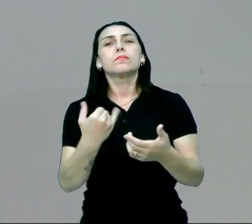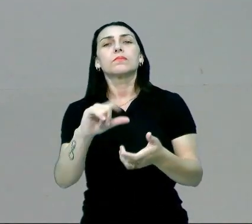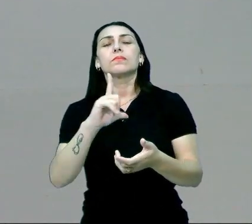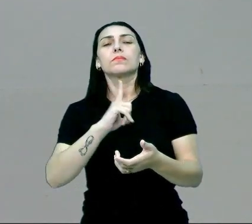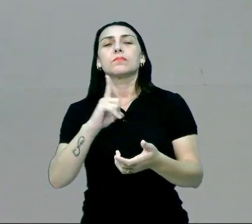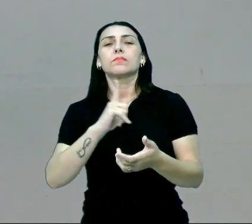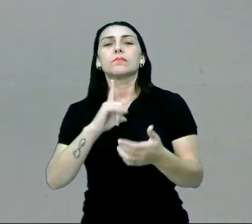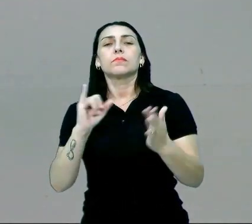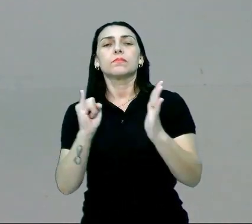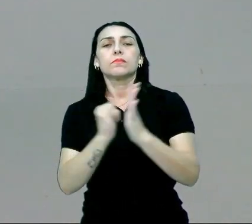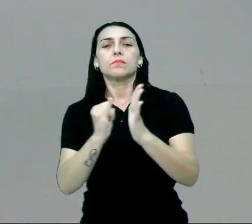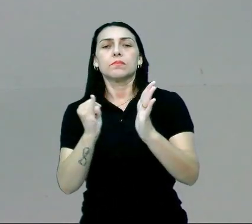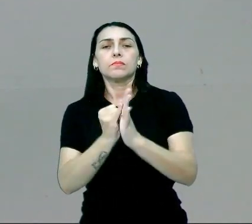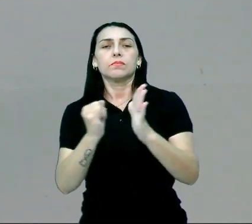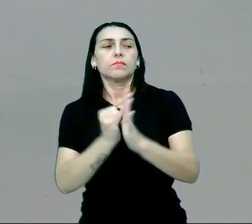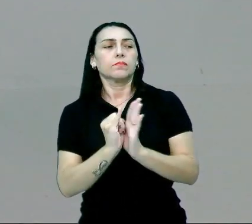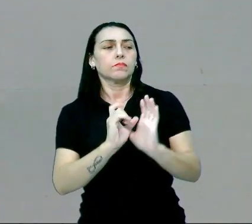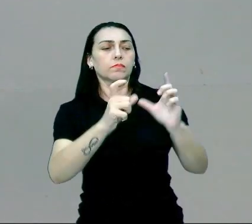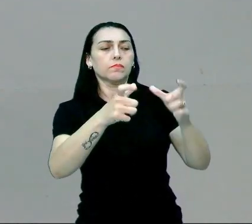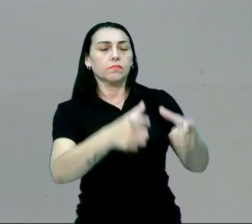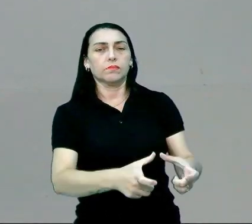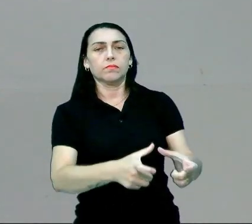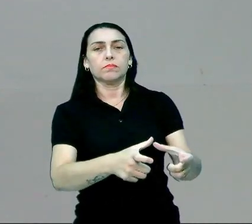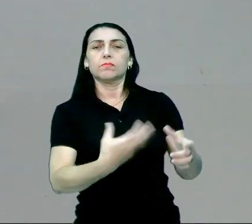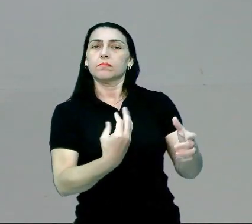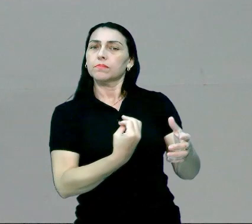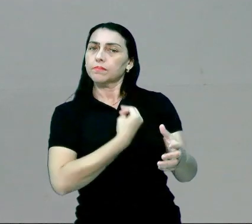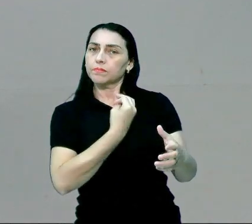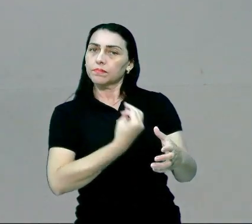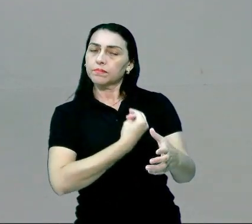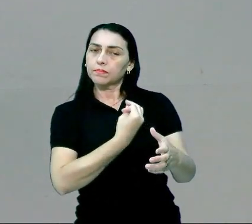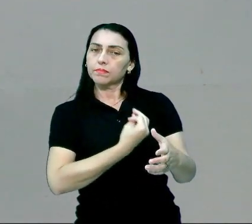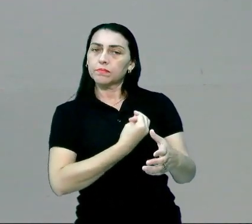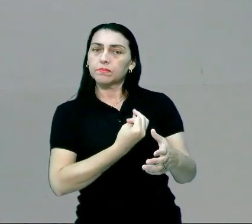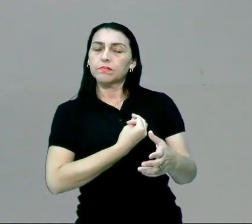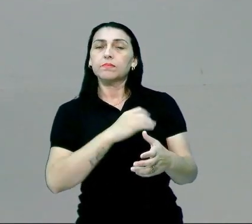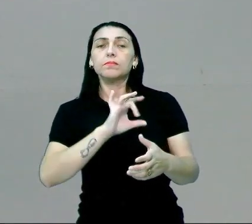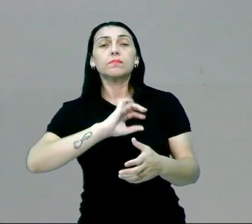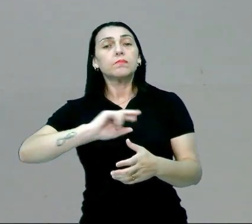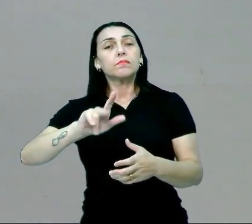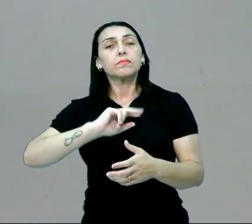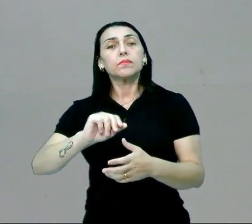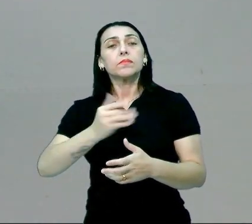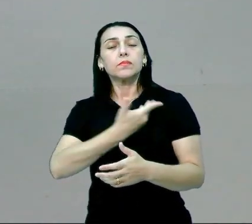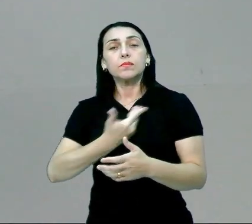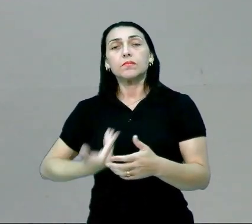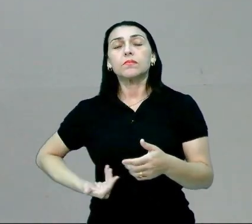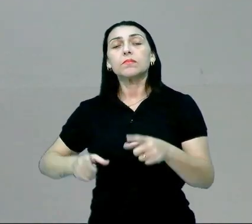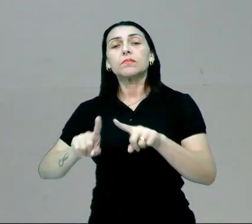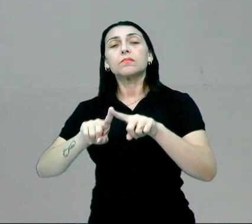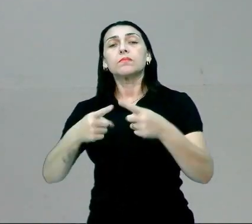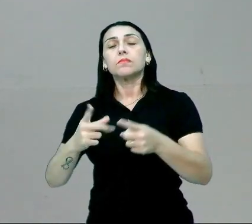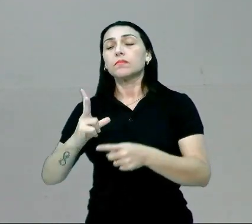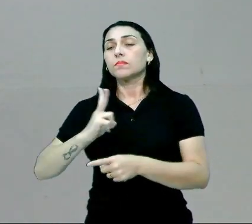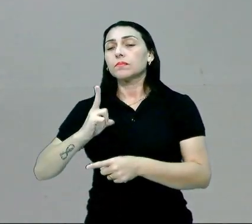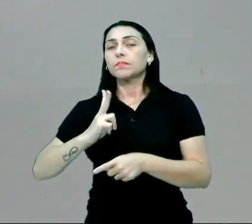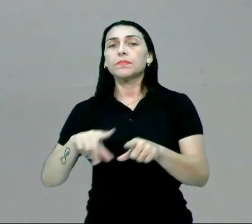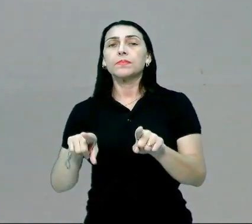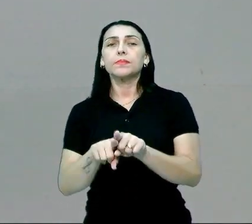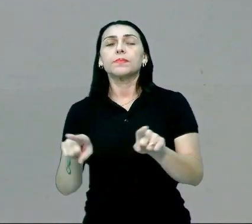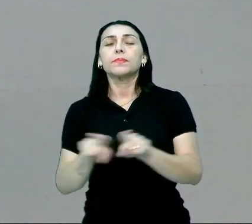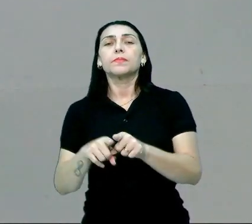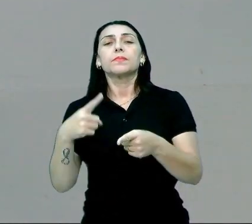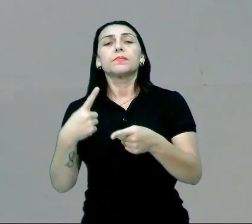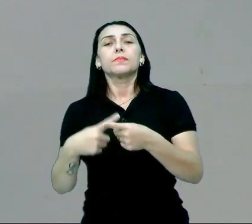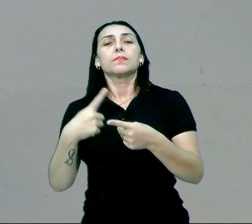tiverem identificação para ali estar, eles vão estar ali presentes. E não só aquilo que é público, mas aquilo que é privado, né?